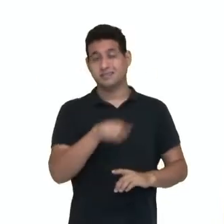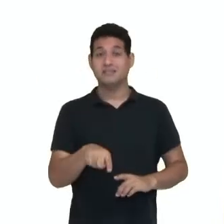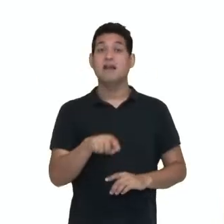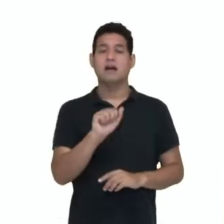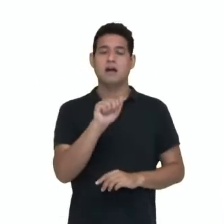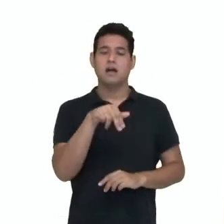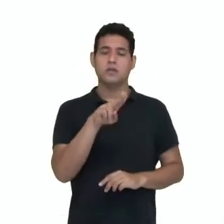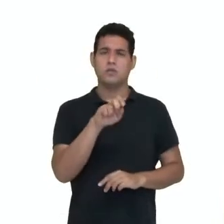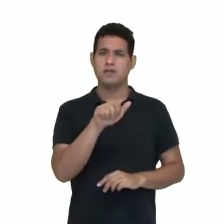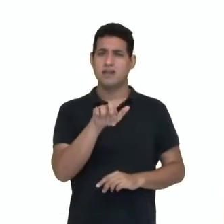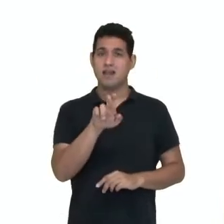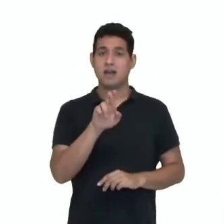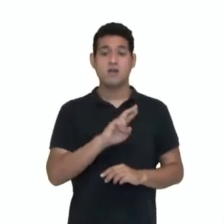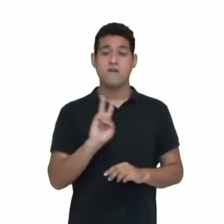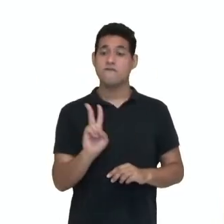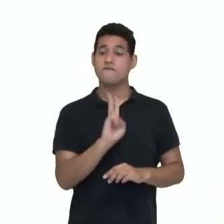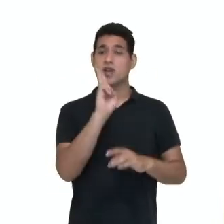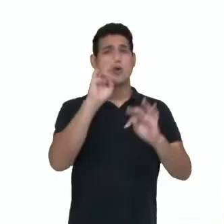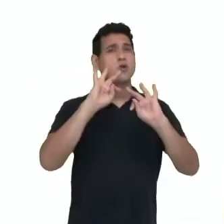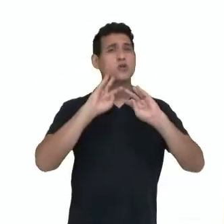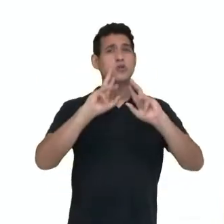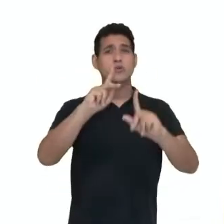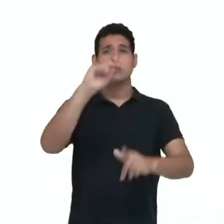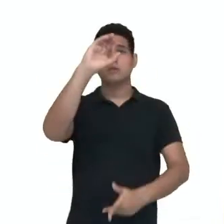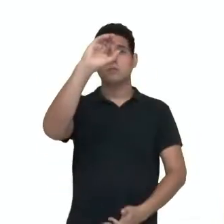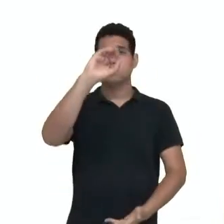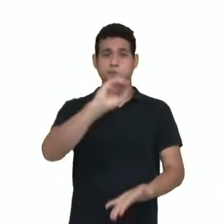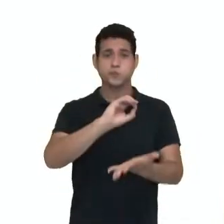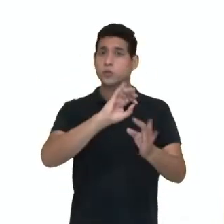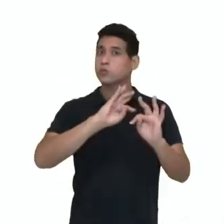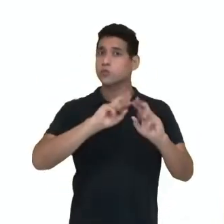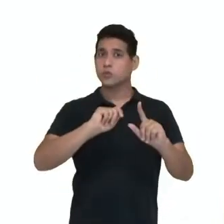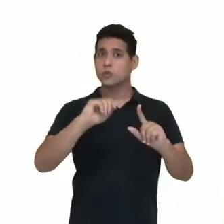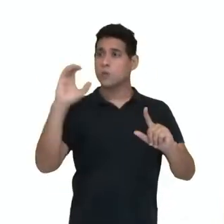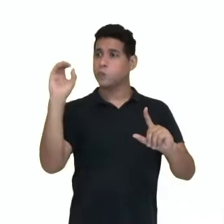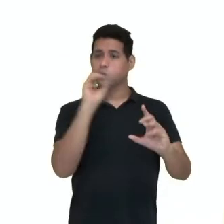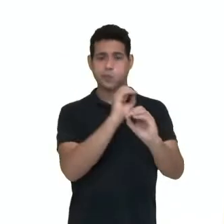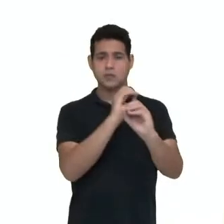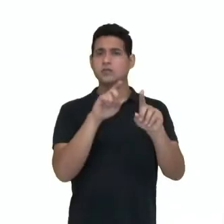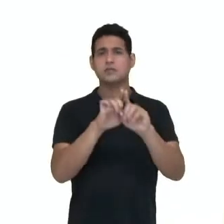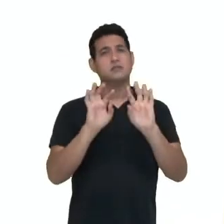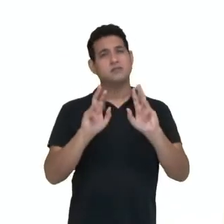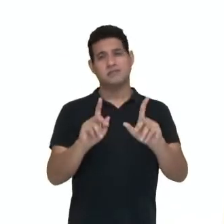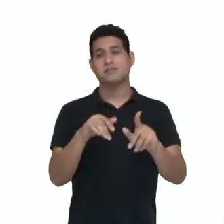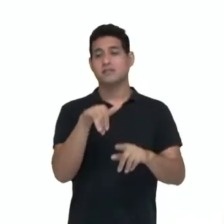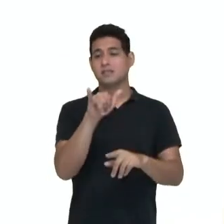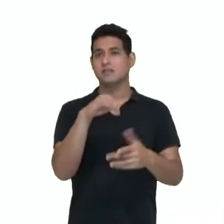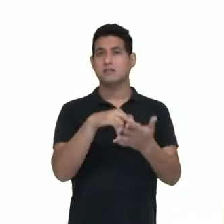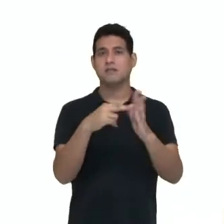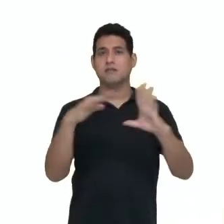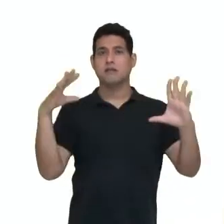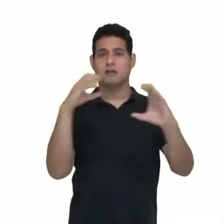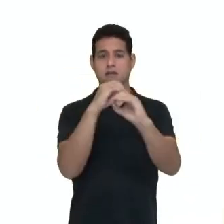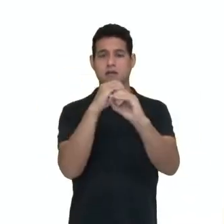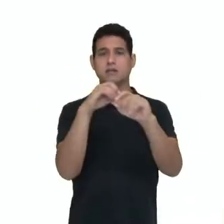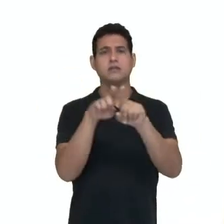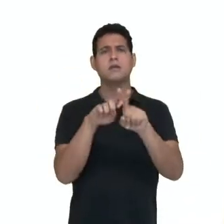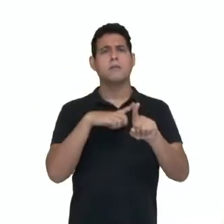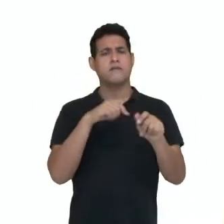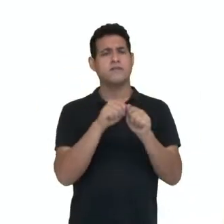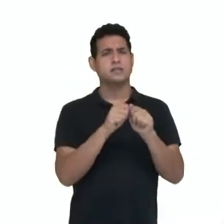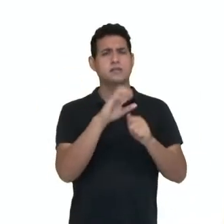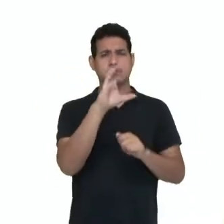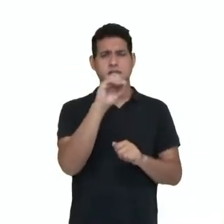É o valor que deixa tudo zeradinho, tá bom? Ou seja, y dá 0. Então, para determinar o zero